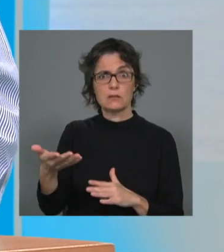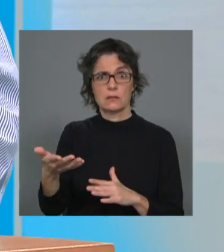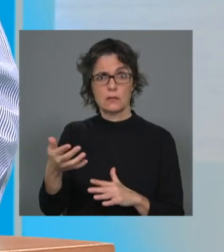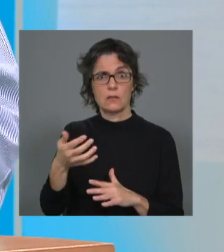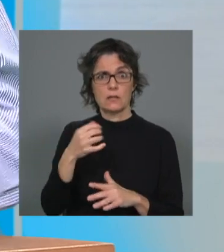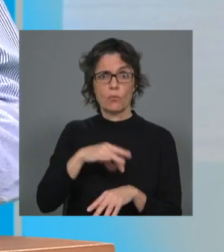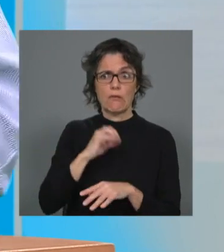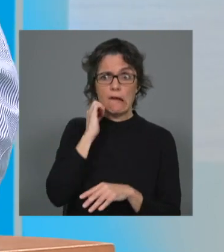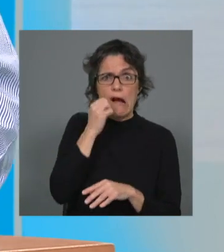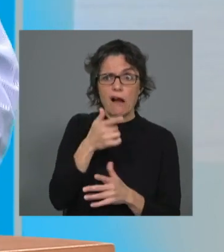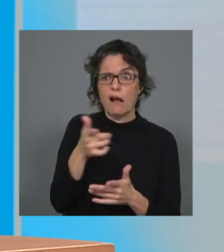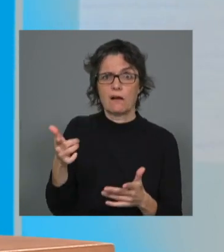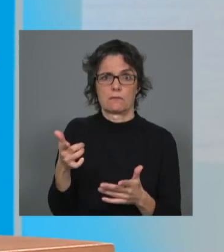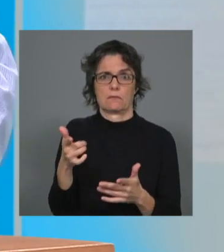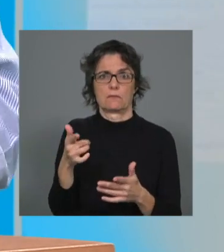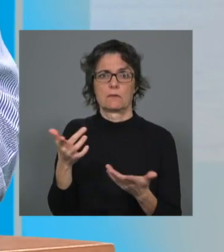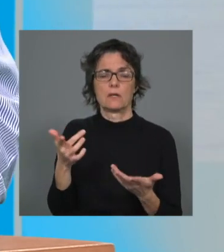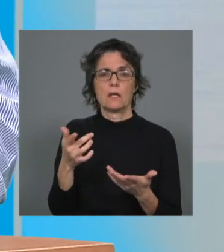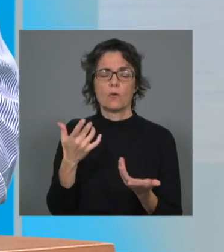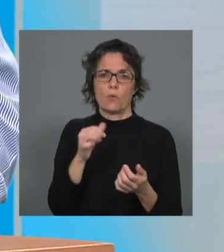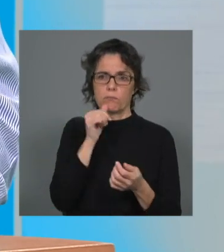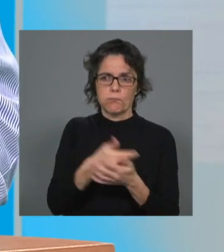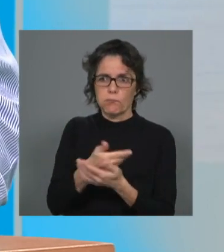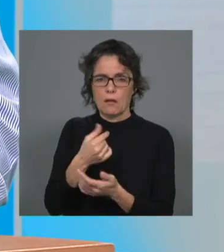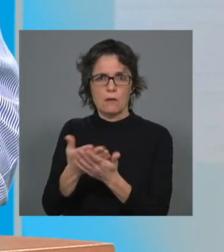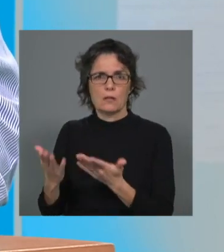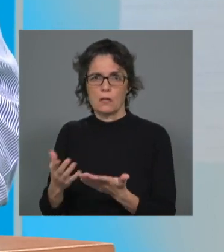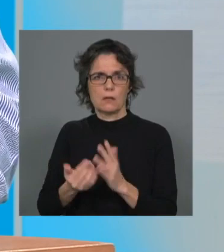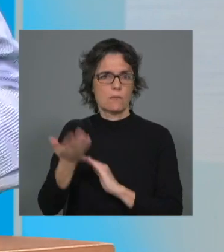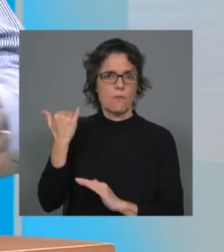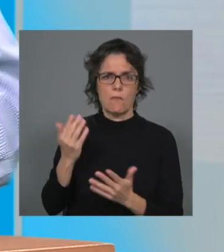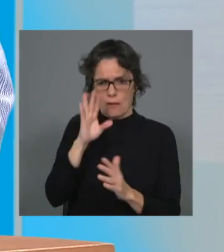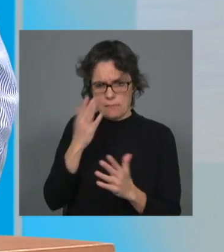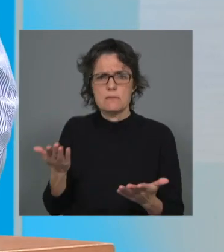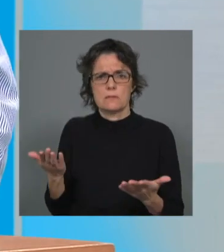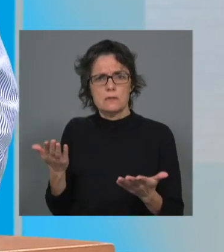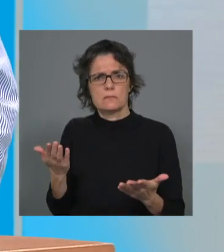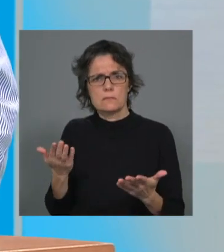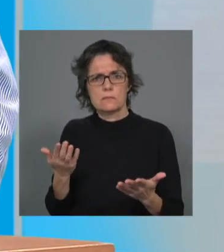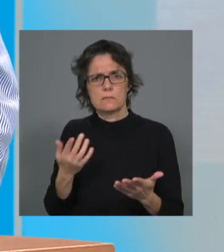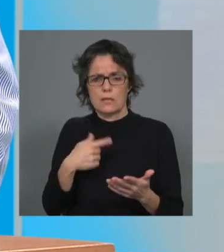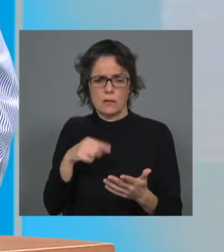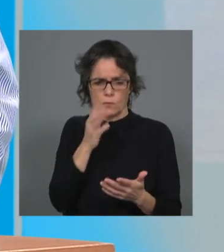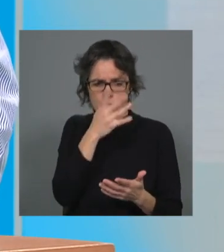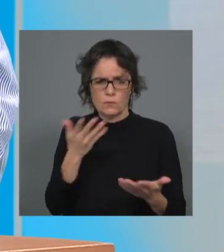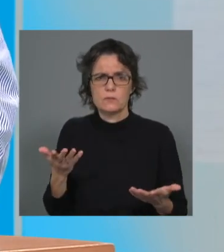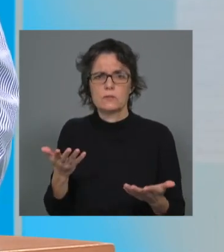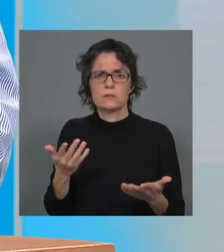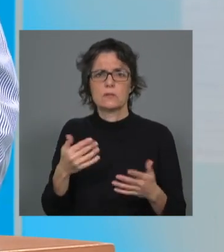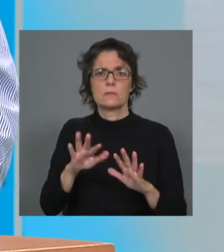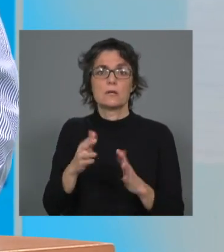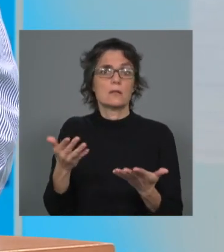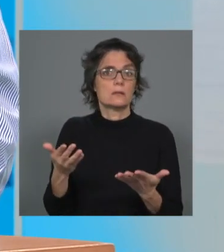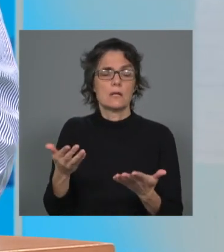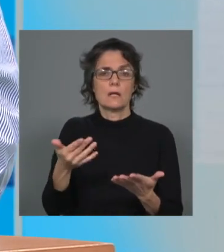de alguns dos seus, com as situações dos comas, com os falecimentos, que todos lamentamos, naturalmente, mas de